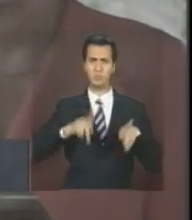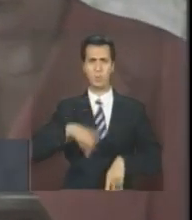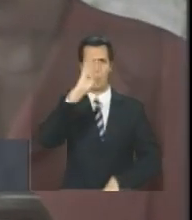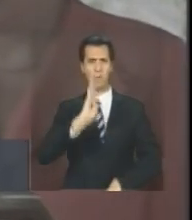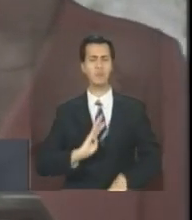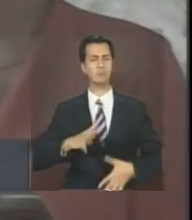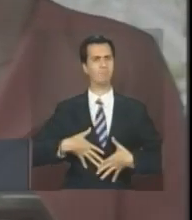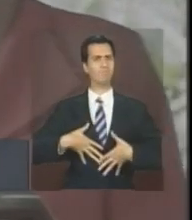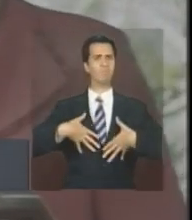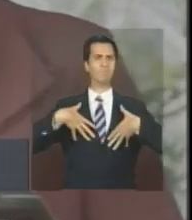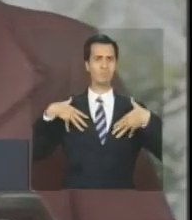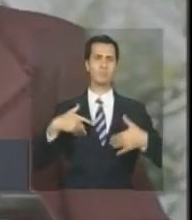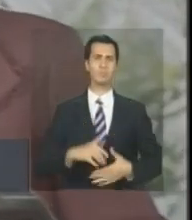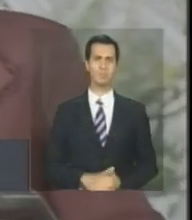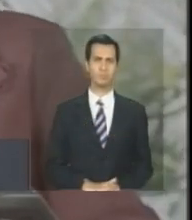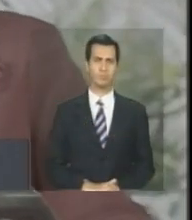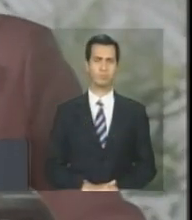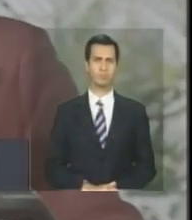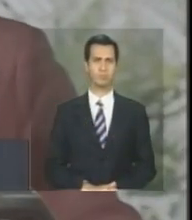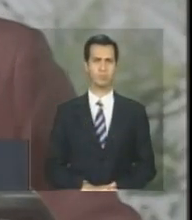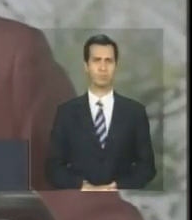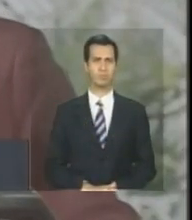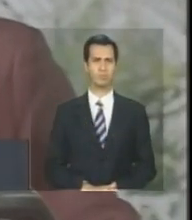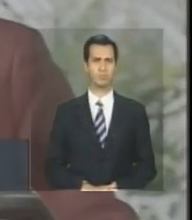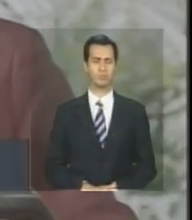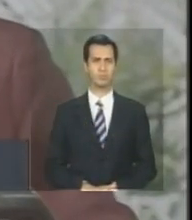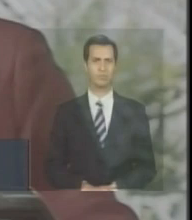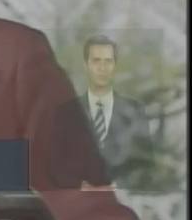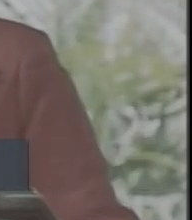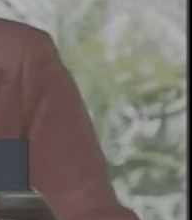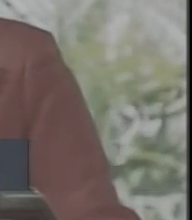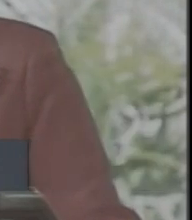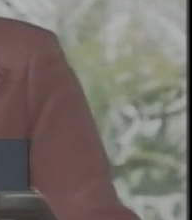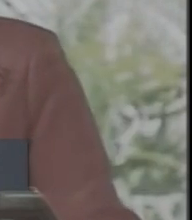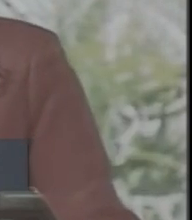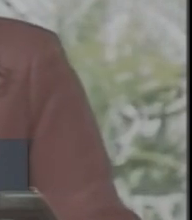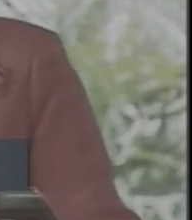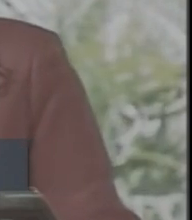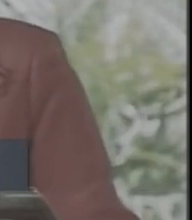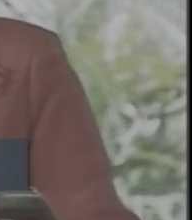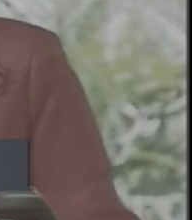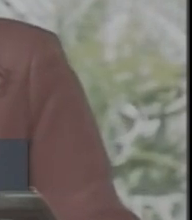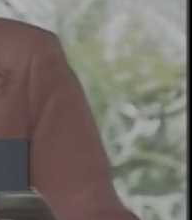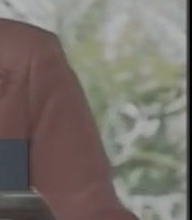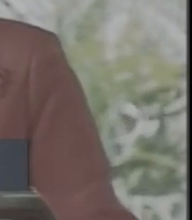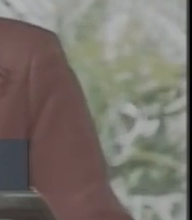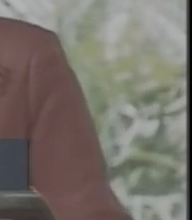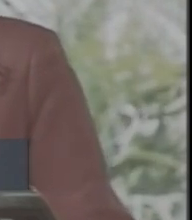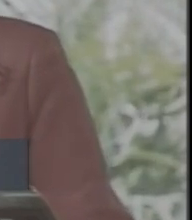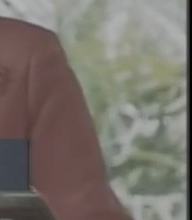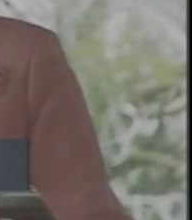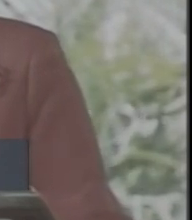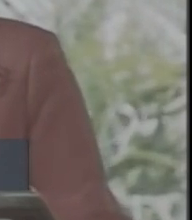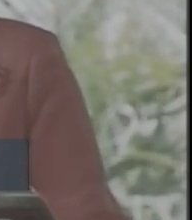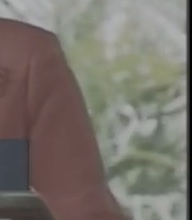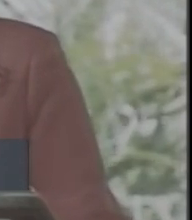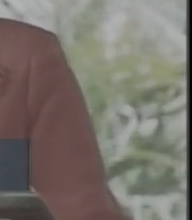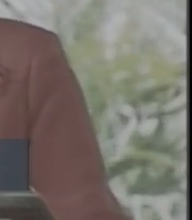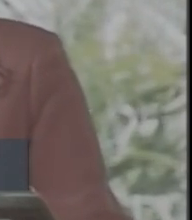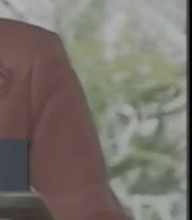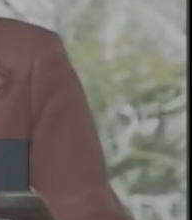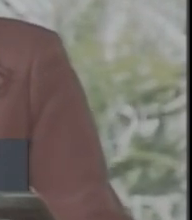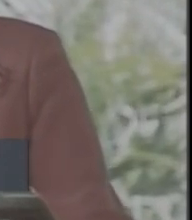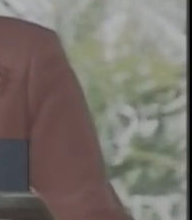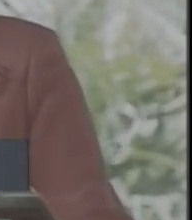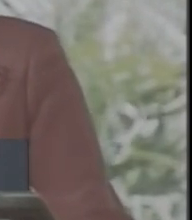du bataillon brésilien de la MINUSTAH avec ses 2200 soldats au processus de stabilisation et de reconstruction de Haïti est un